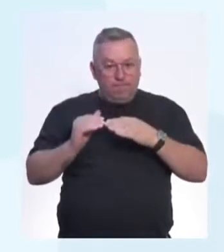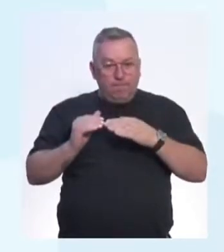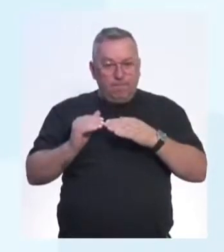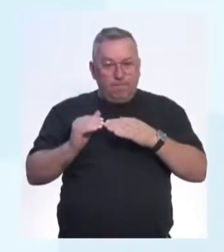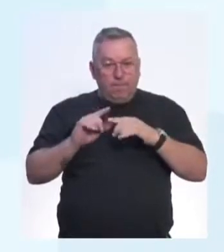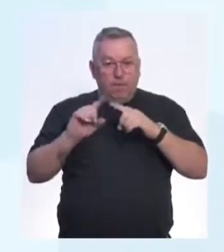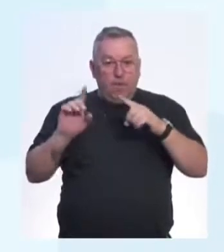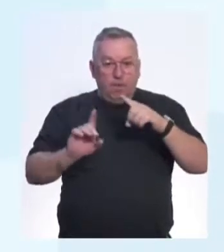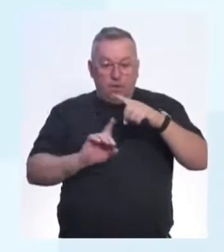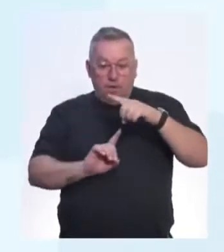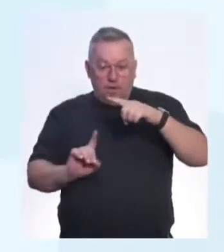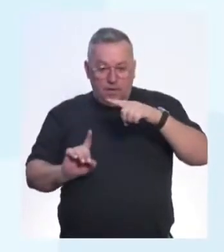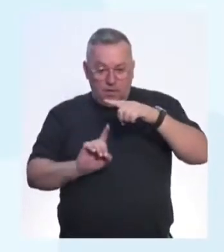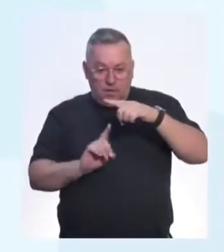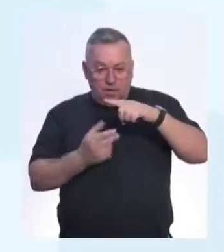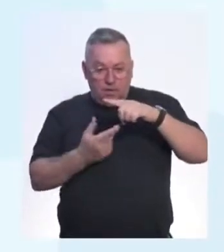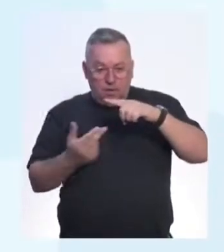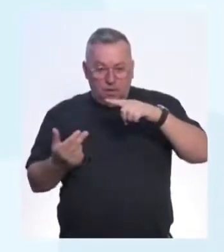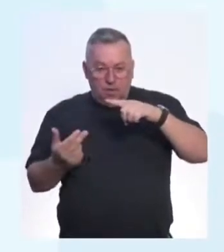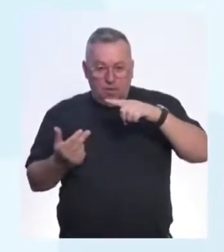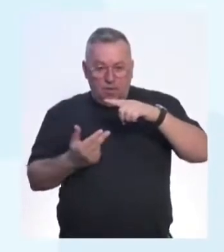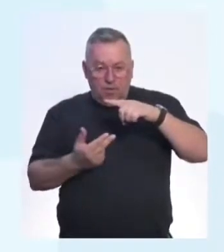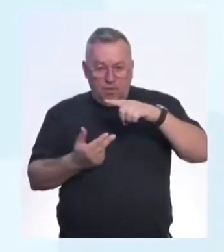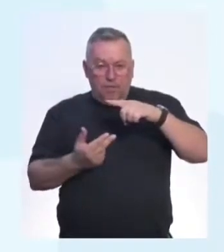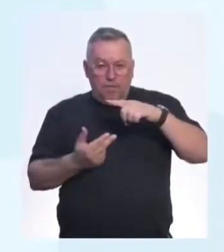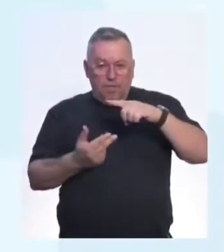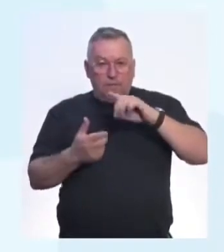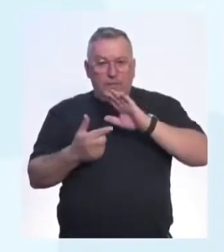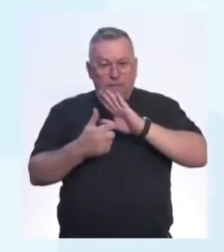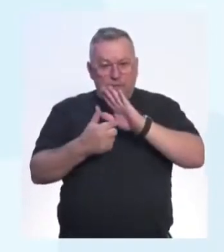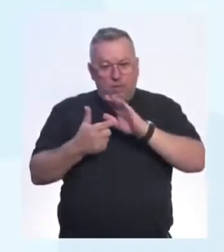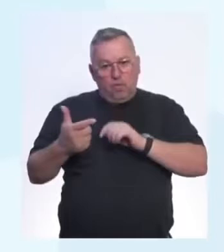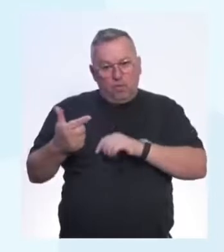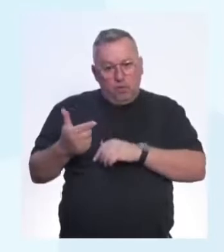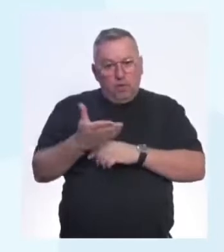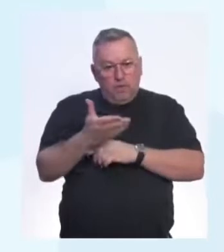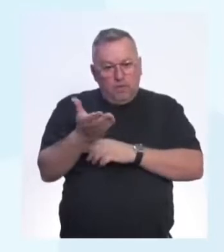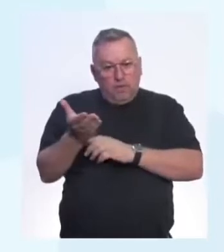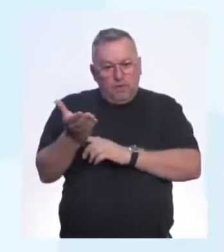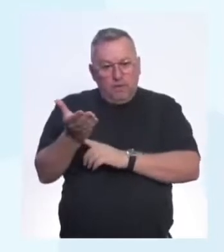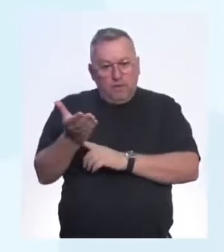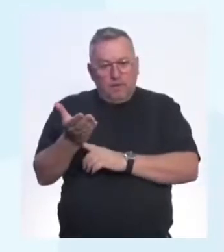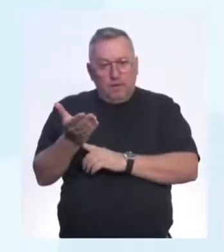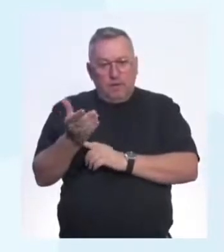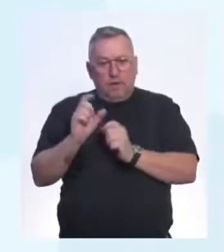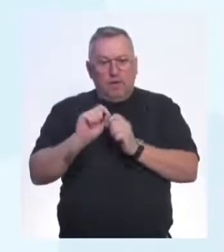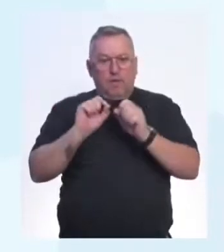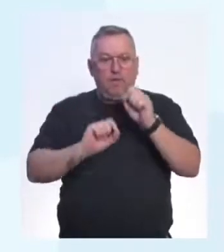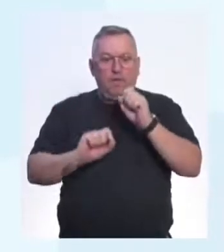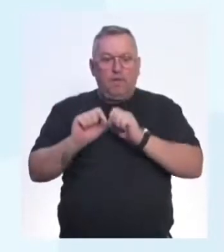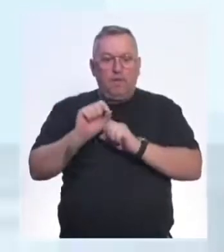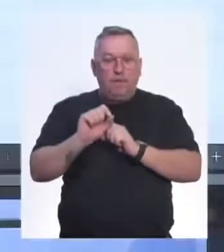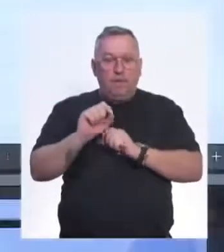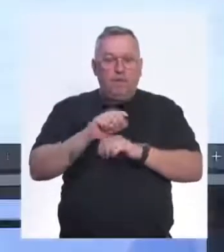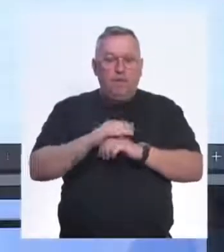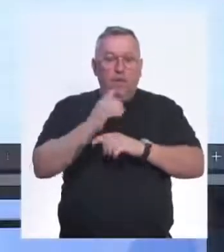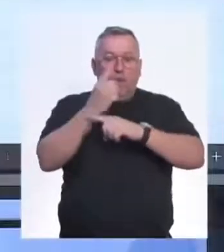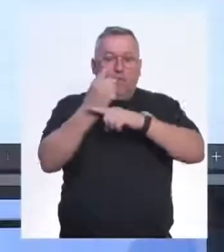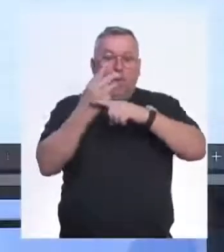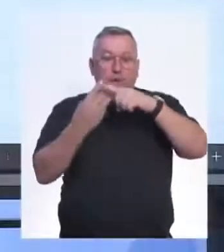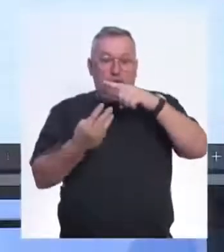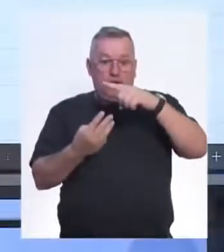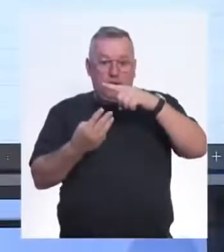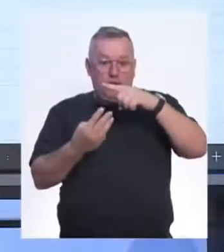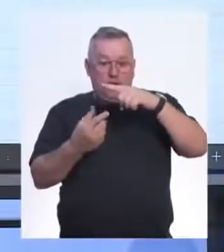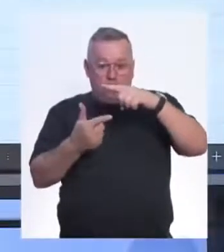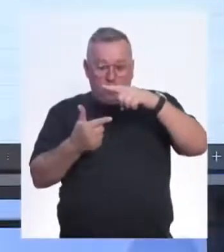para o denominador ser igual, nesse caso aí vai aparecer o 12 para vocês. Então, o que eu fiz do 1/3 para virar no